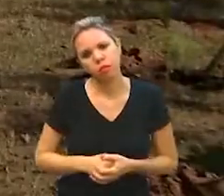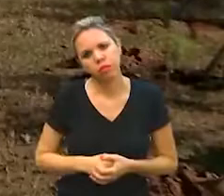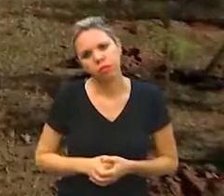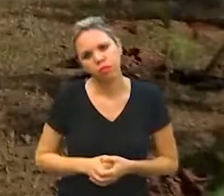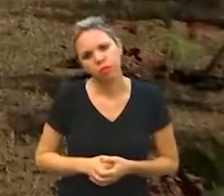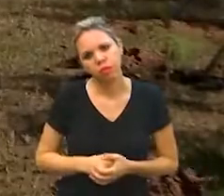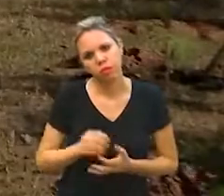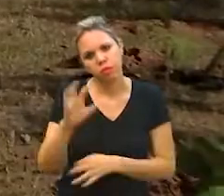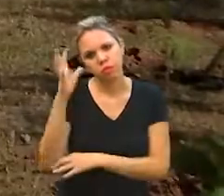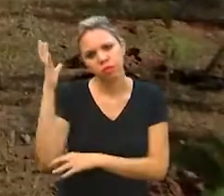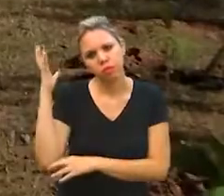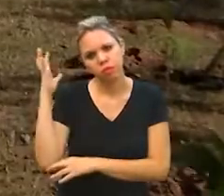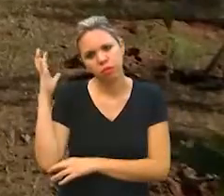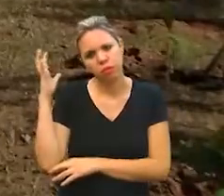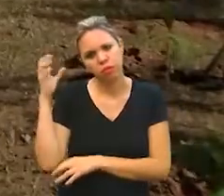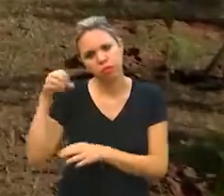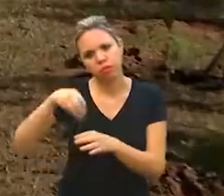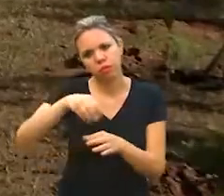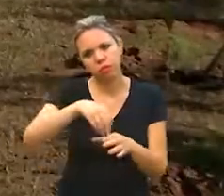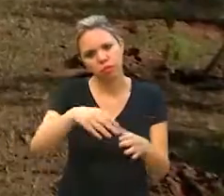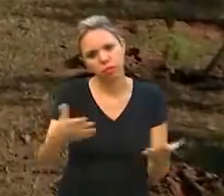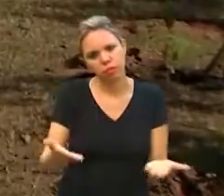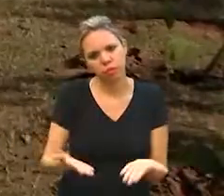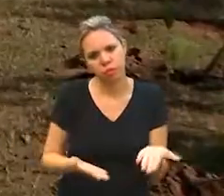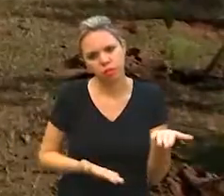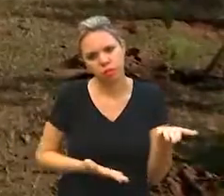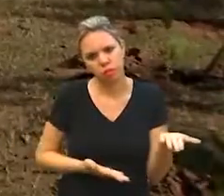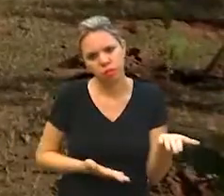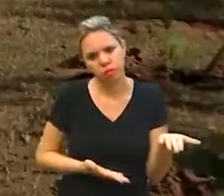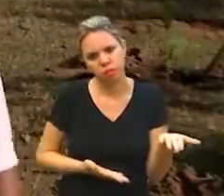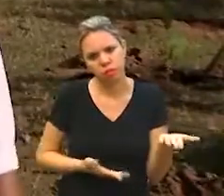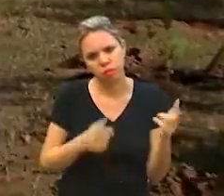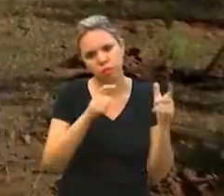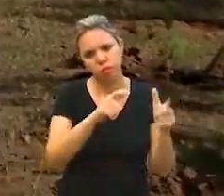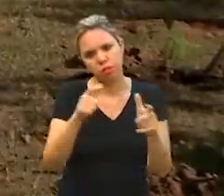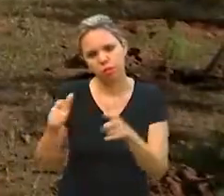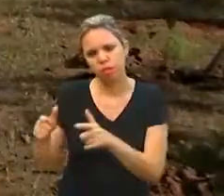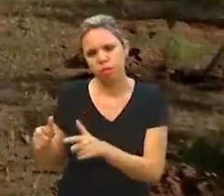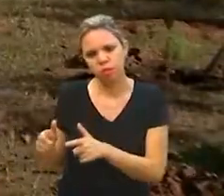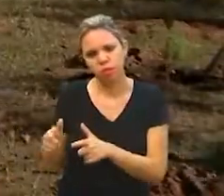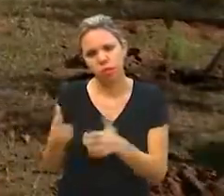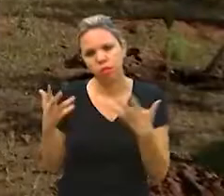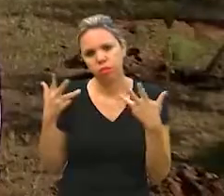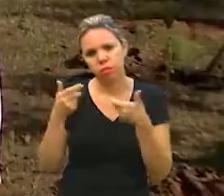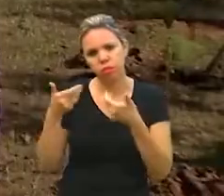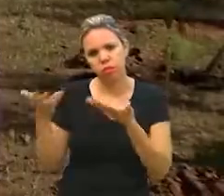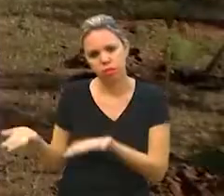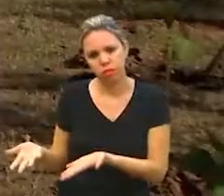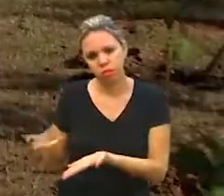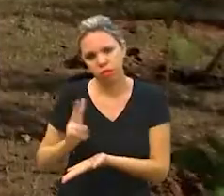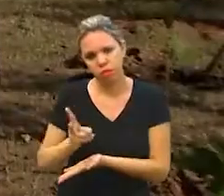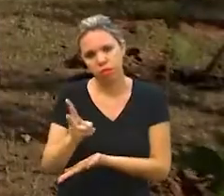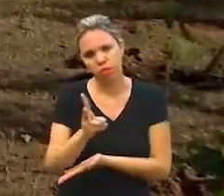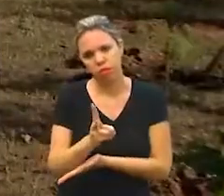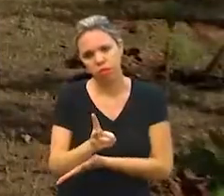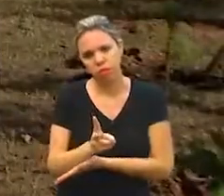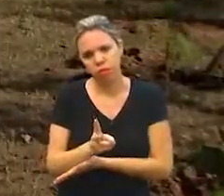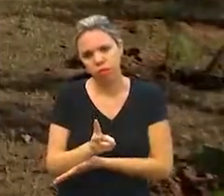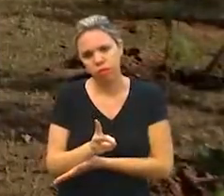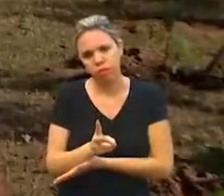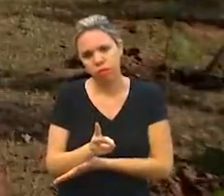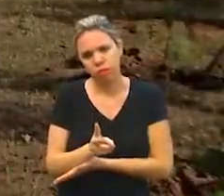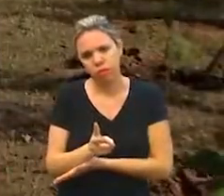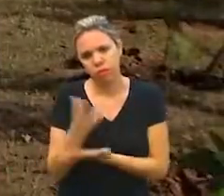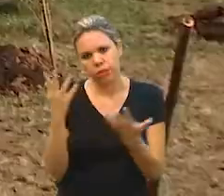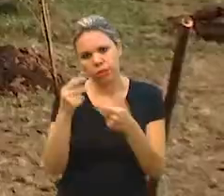vez mais com essas árvores que vão plantarem agora, né, nesses espaços, muito maravilhoso, e cada vez